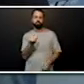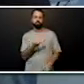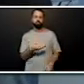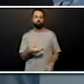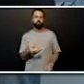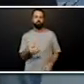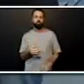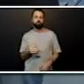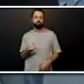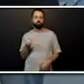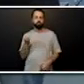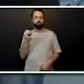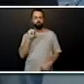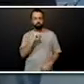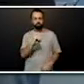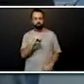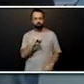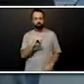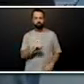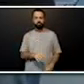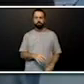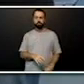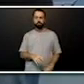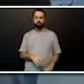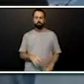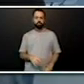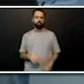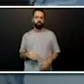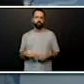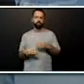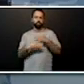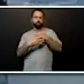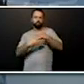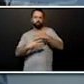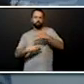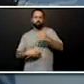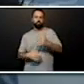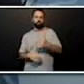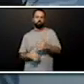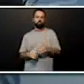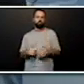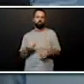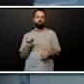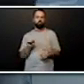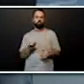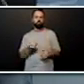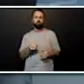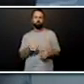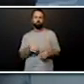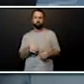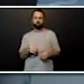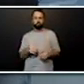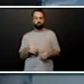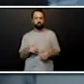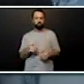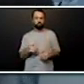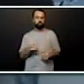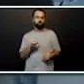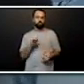imagine essa situação. Uma contagem de pontos. Kleber ficou sem